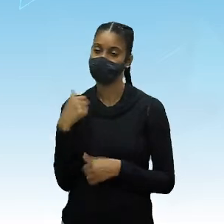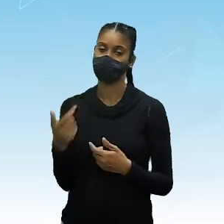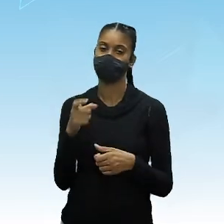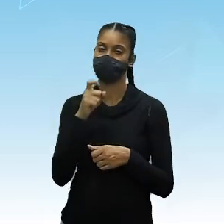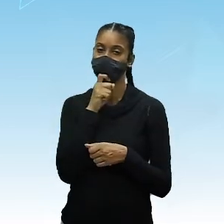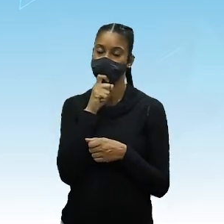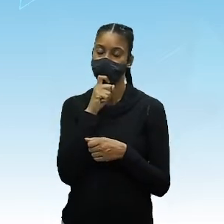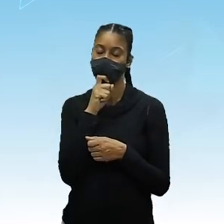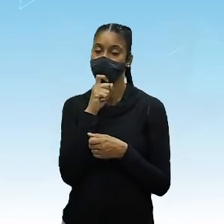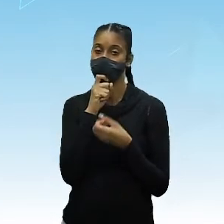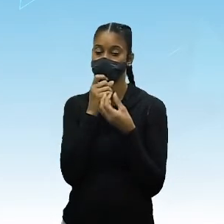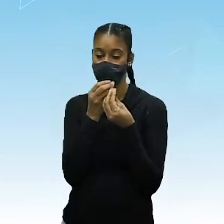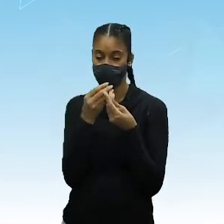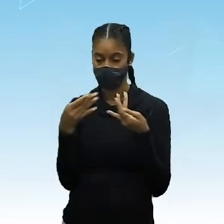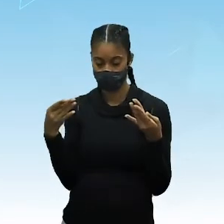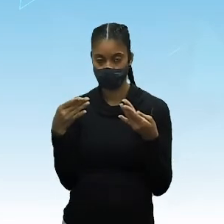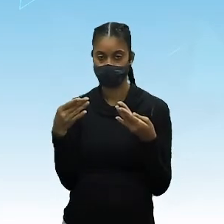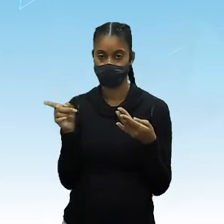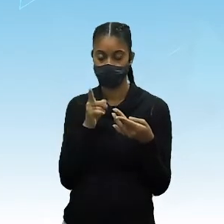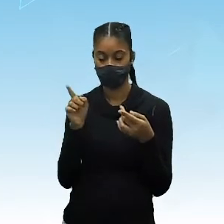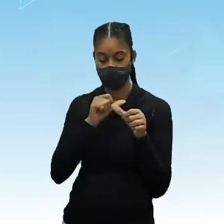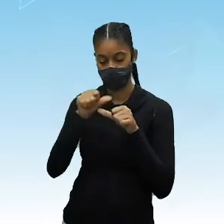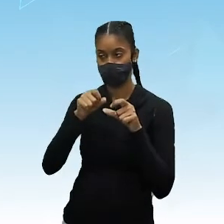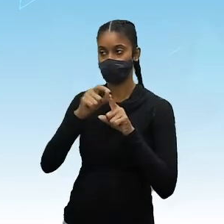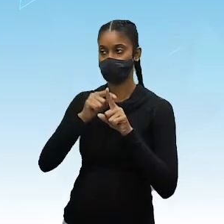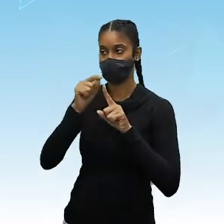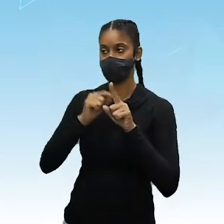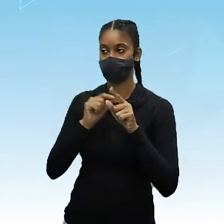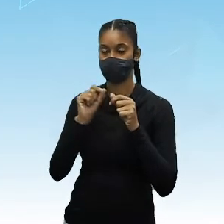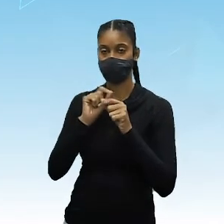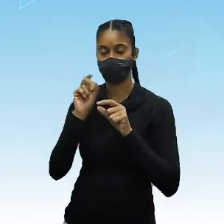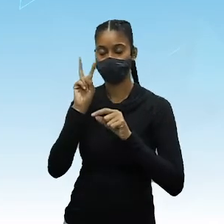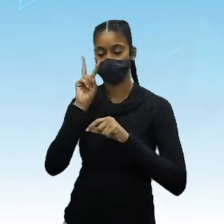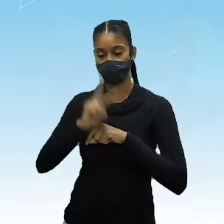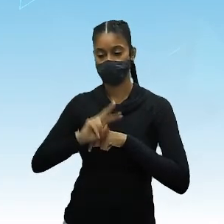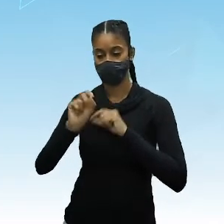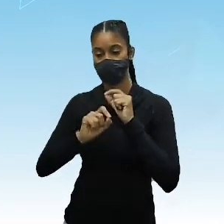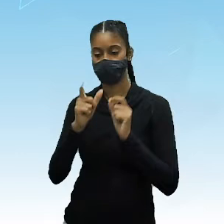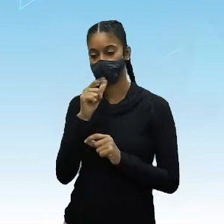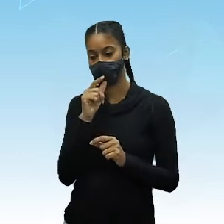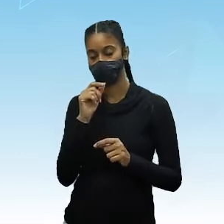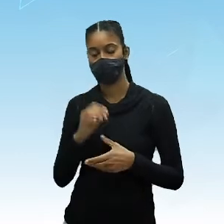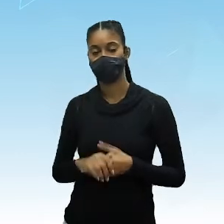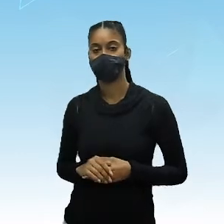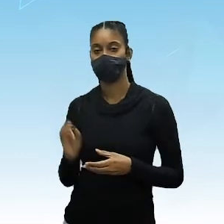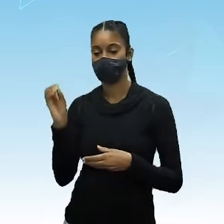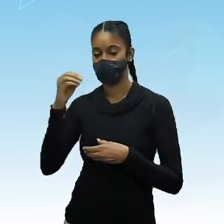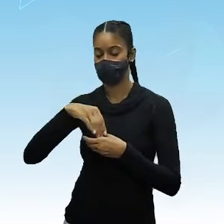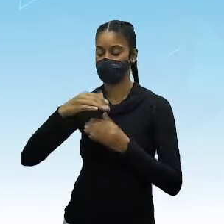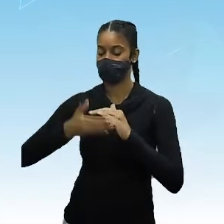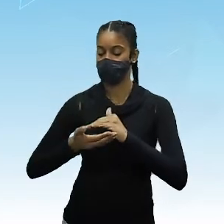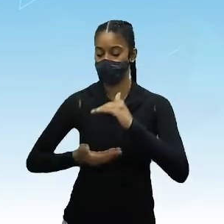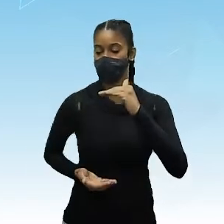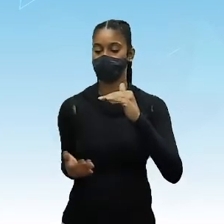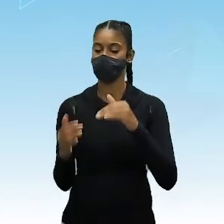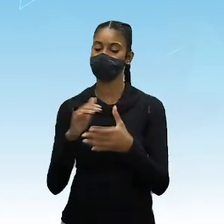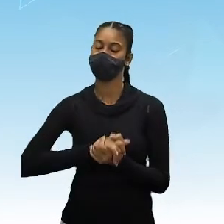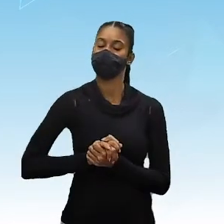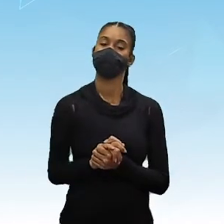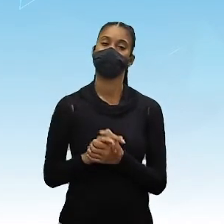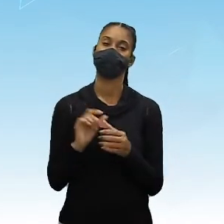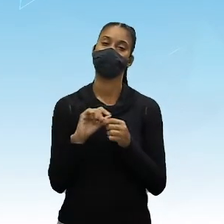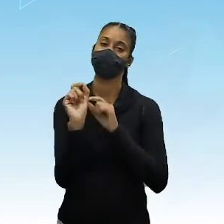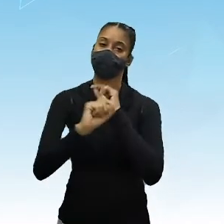sem mudar a temperatura, de forma que o que eu tenho ali é água, ao jogar a latinha, aumenta a superfície